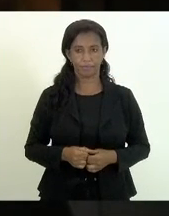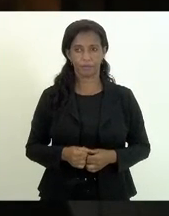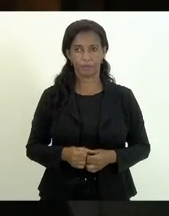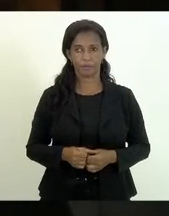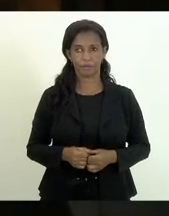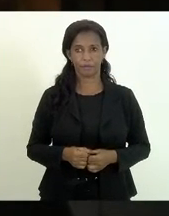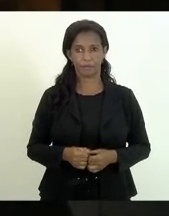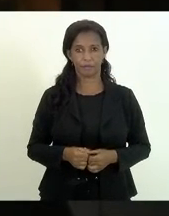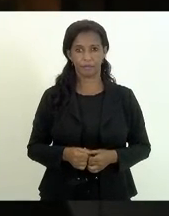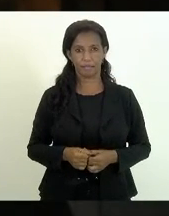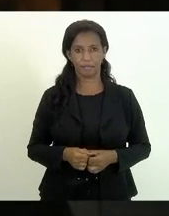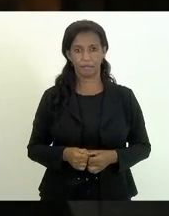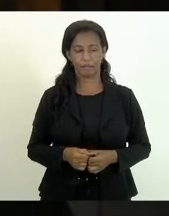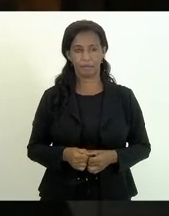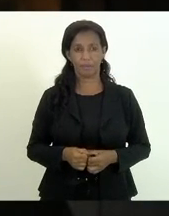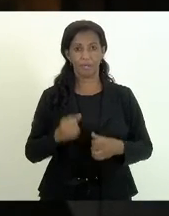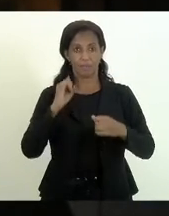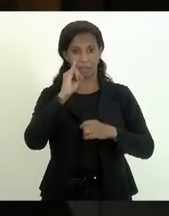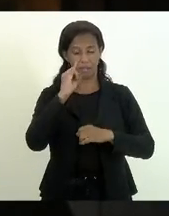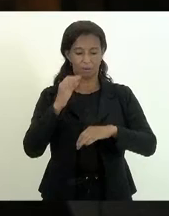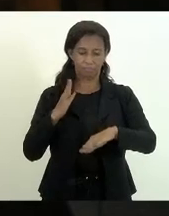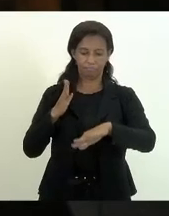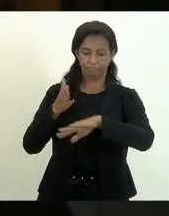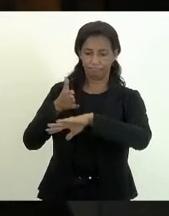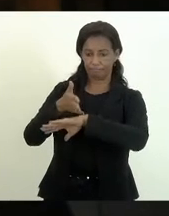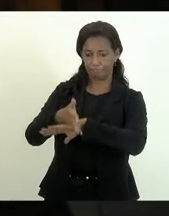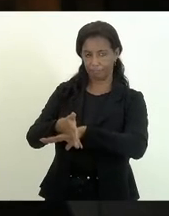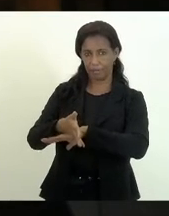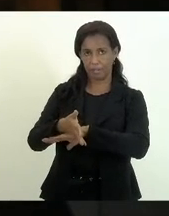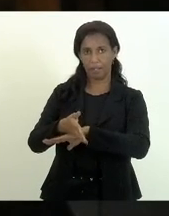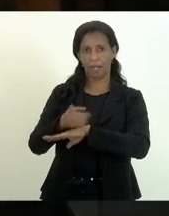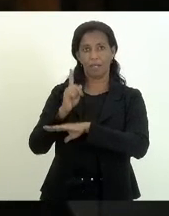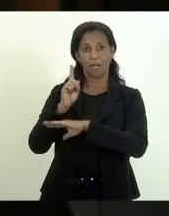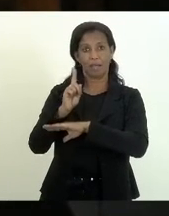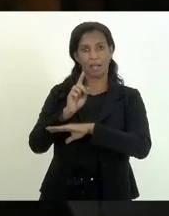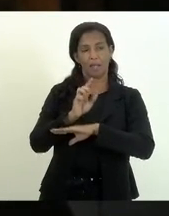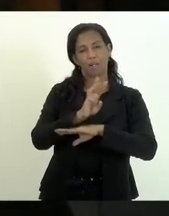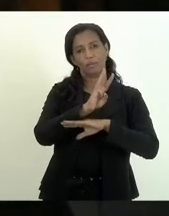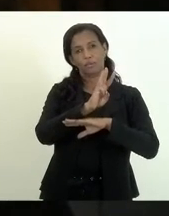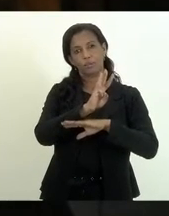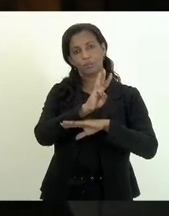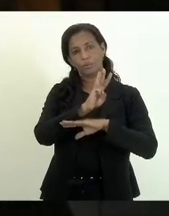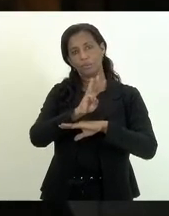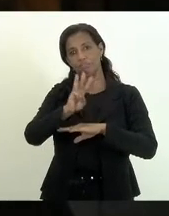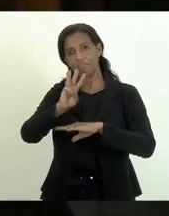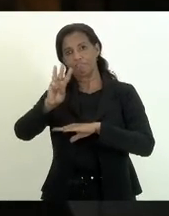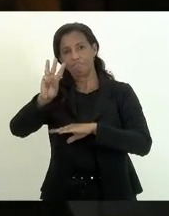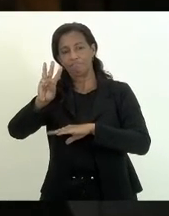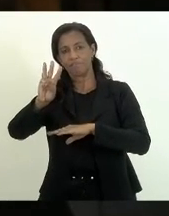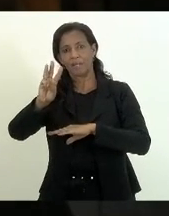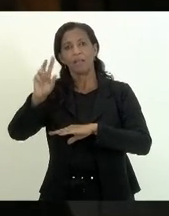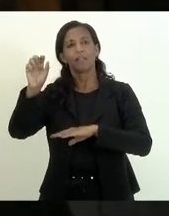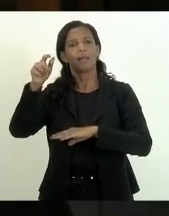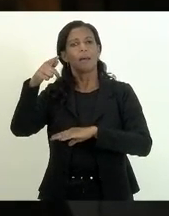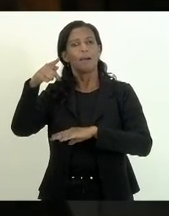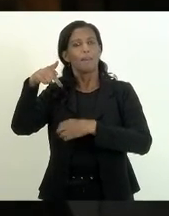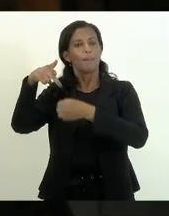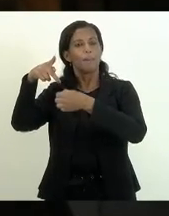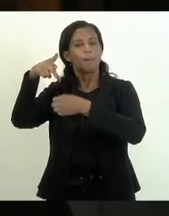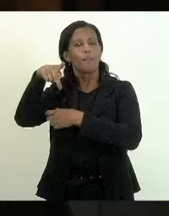se a gente entrar no site da procuradoria geral site da Transparência